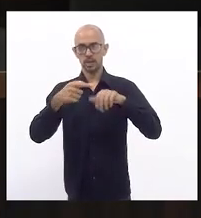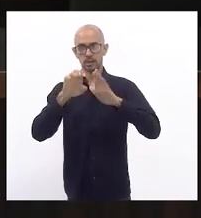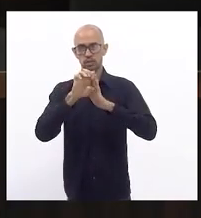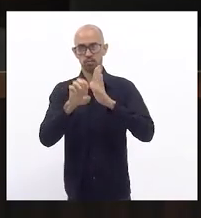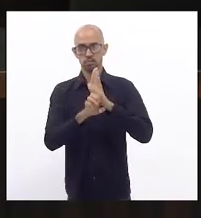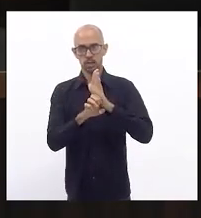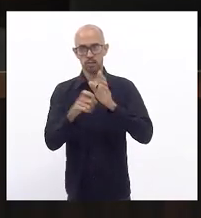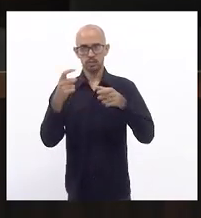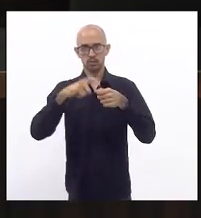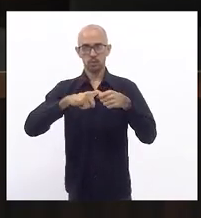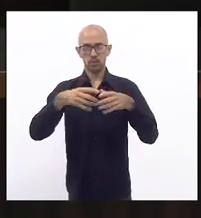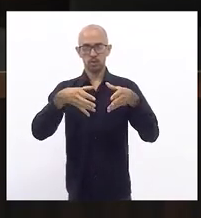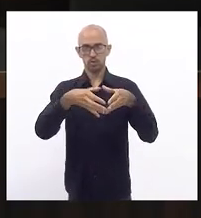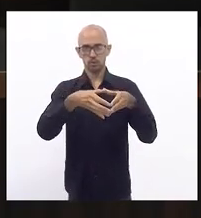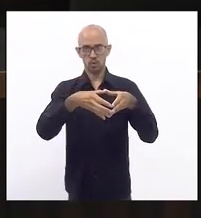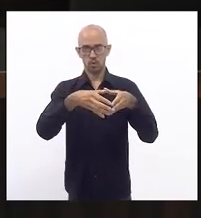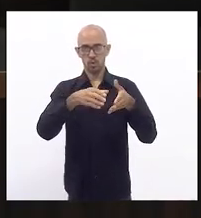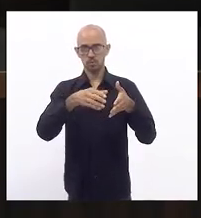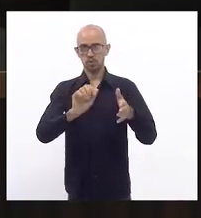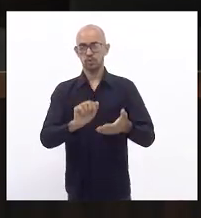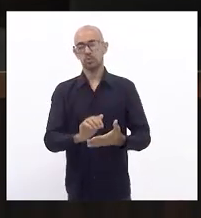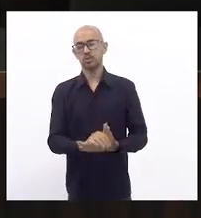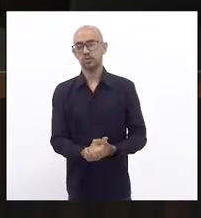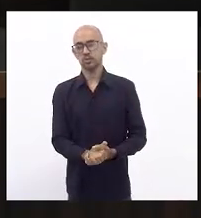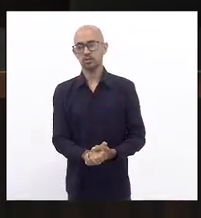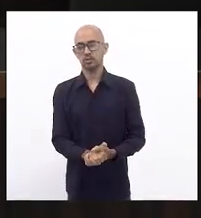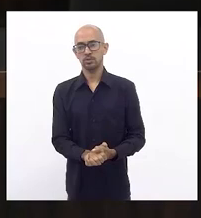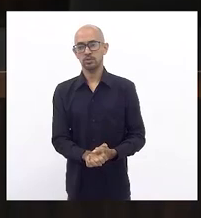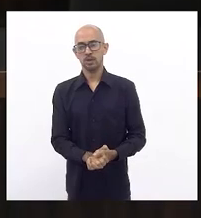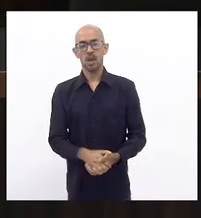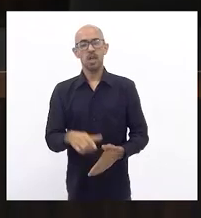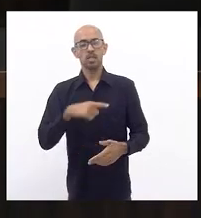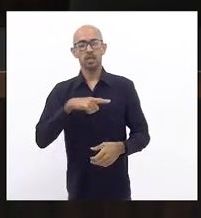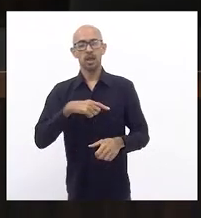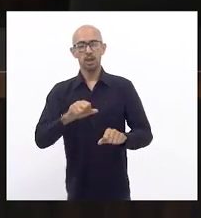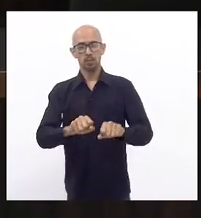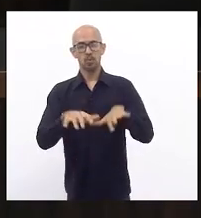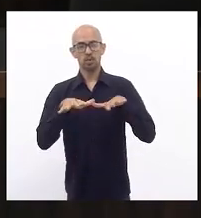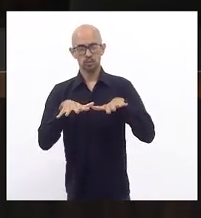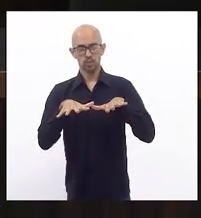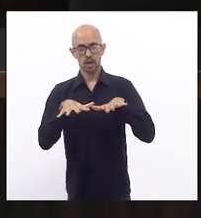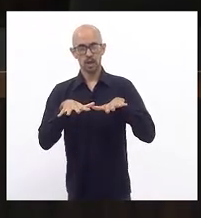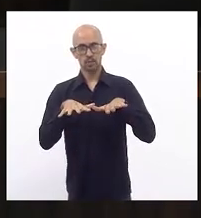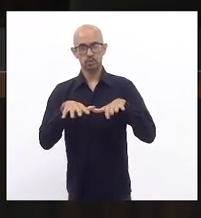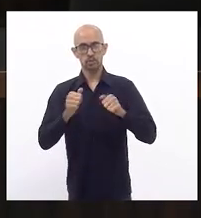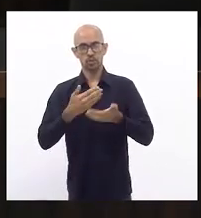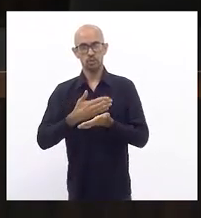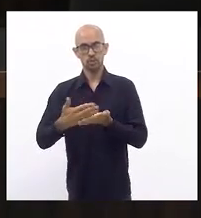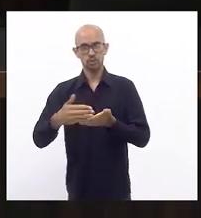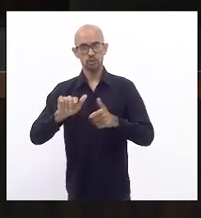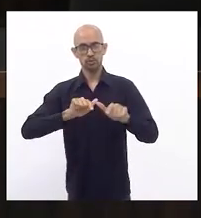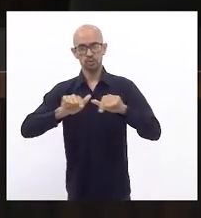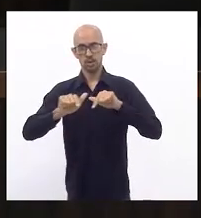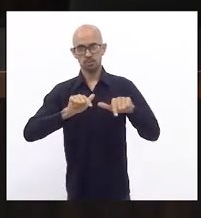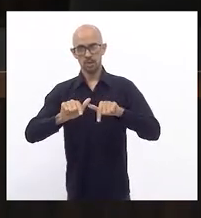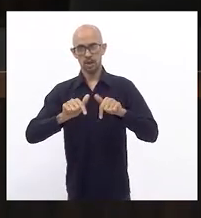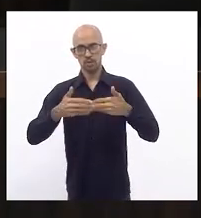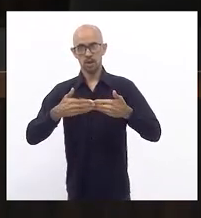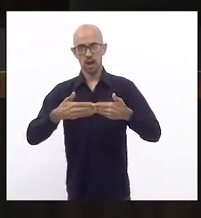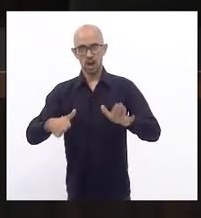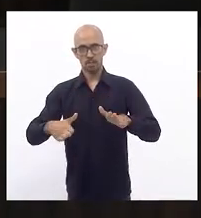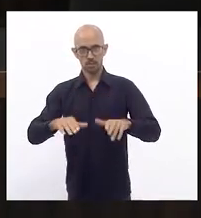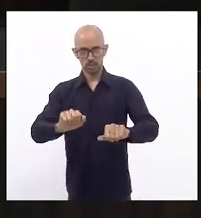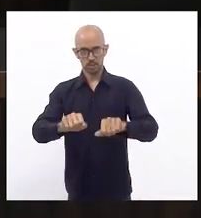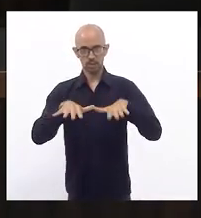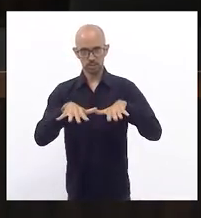e retorna às comissões temáticas. Havendo o número legal e sob a proteção de Deus, iniciamos nosso trabalho. Está aberta a